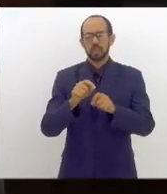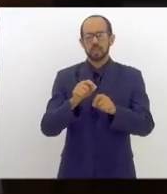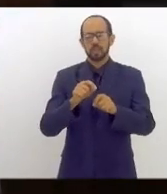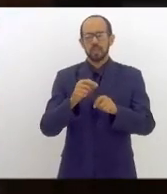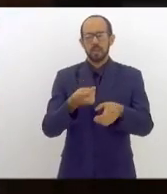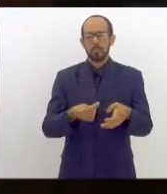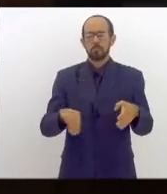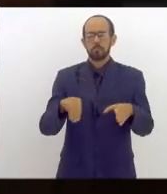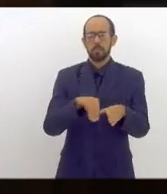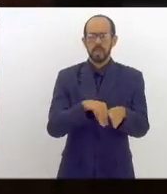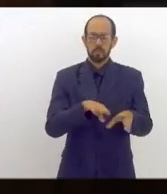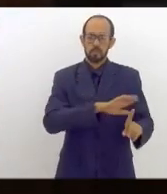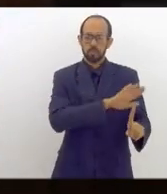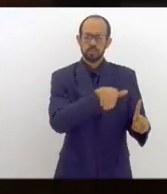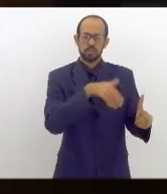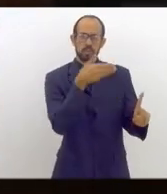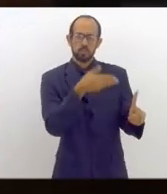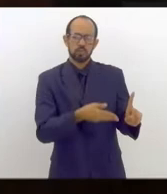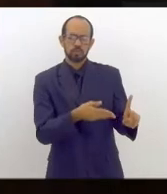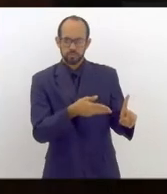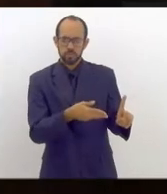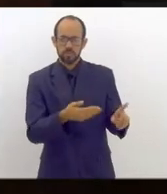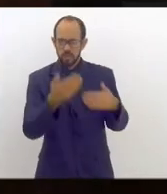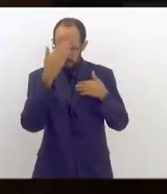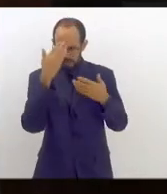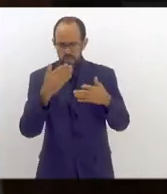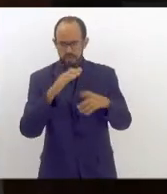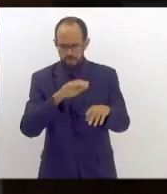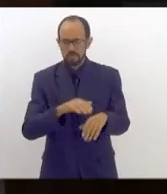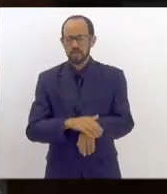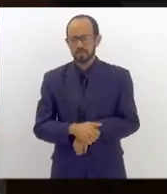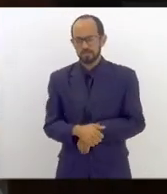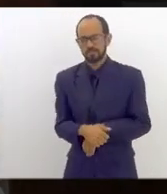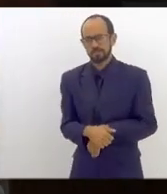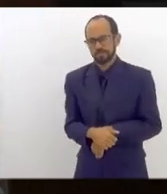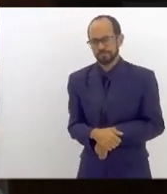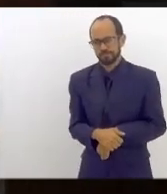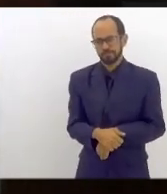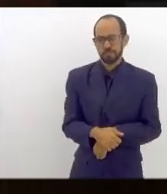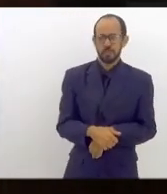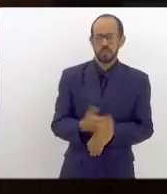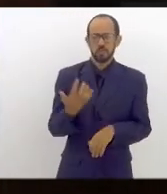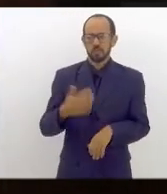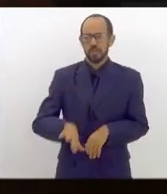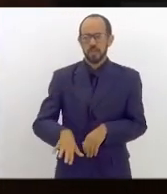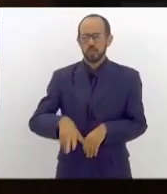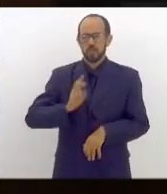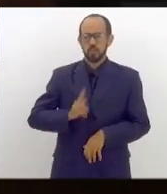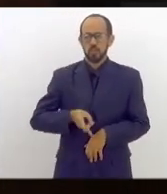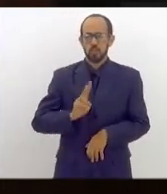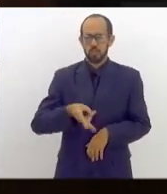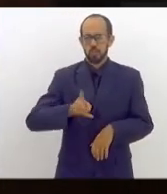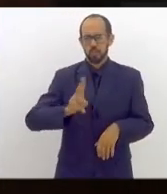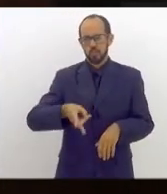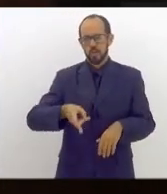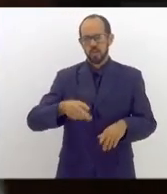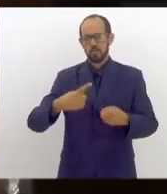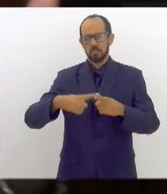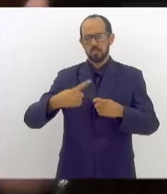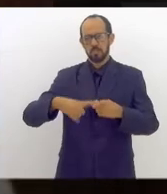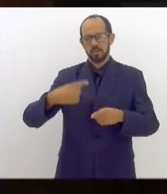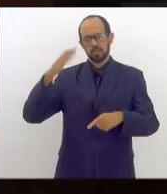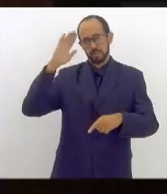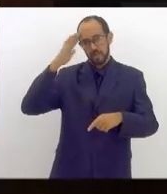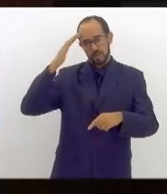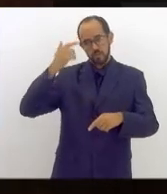desse reconhecimento agradecer por tamanho raria seu presente então não quero tomar mais tempo Porque entendo que os que